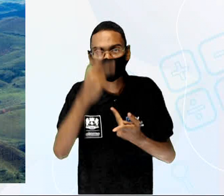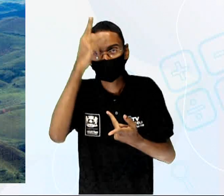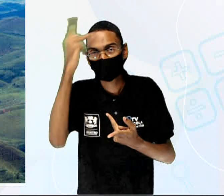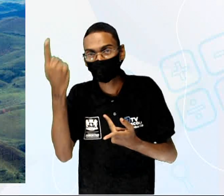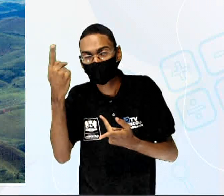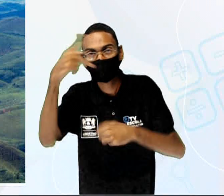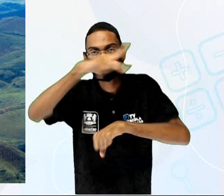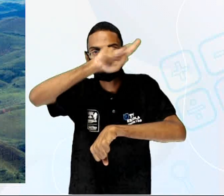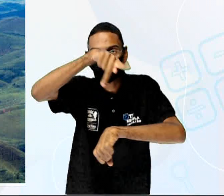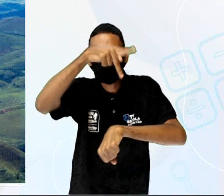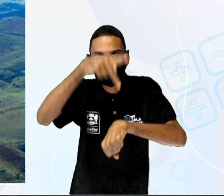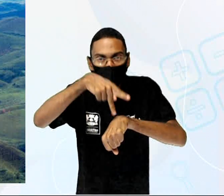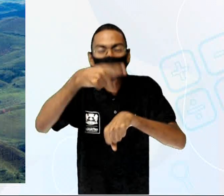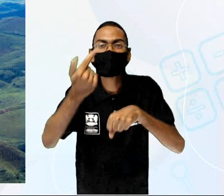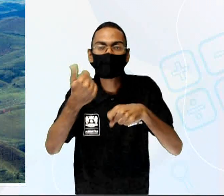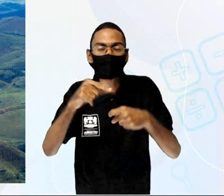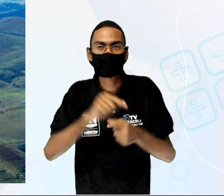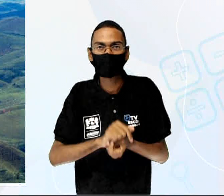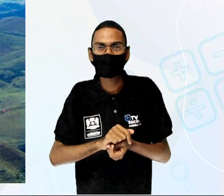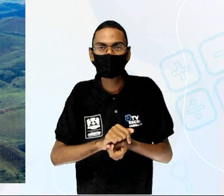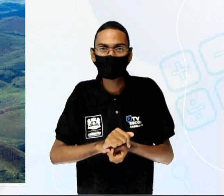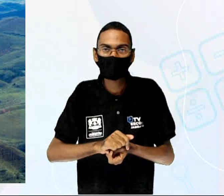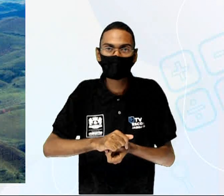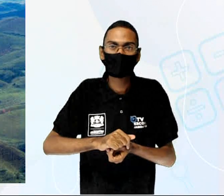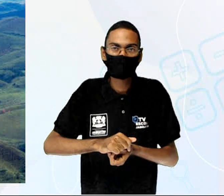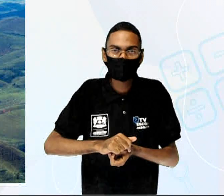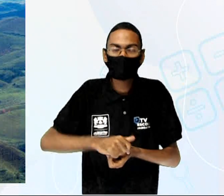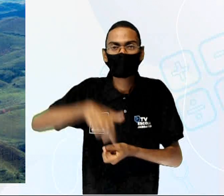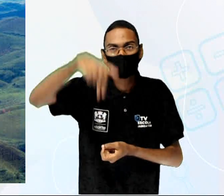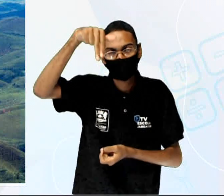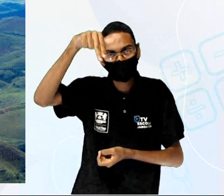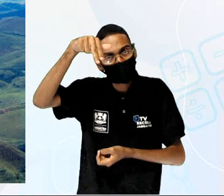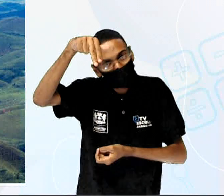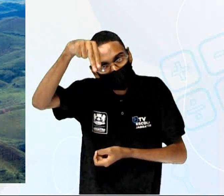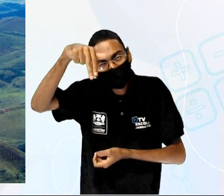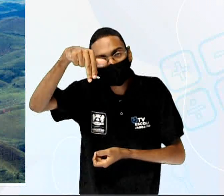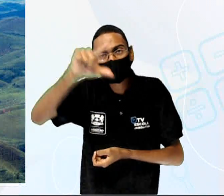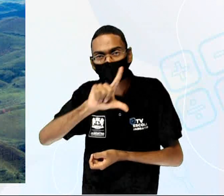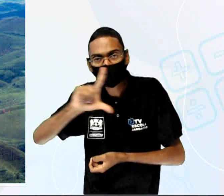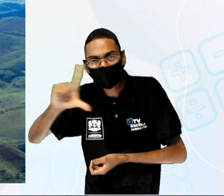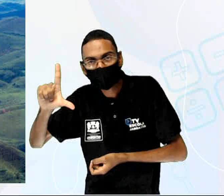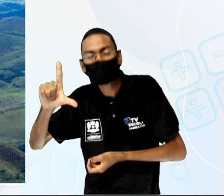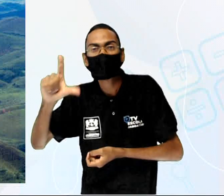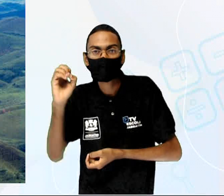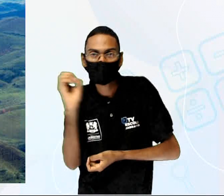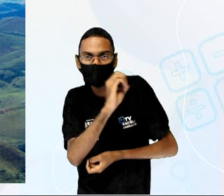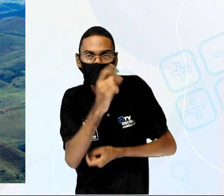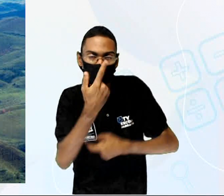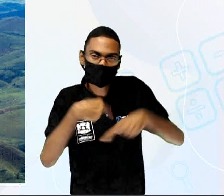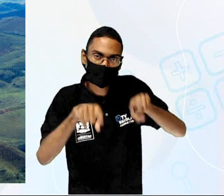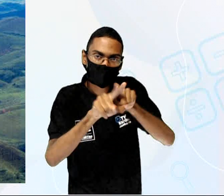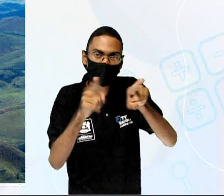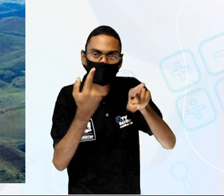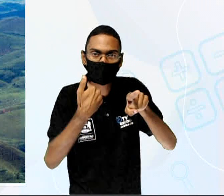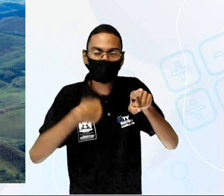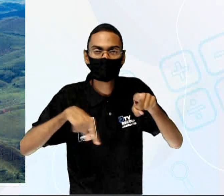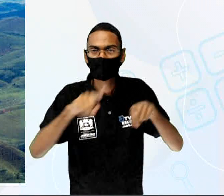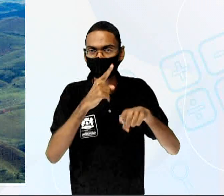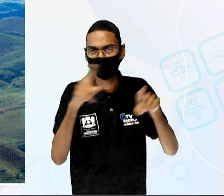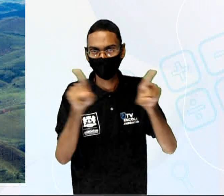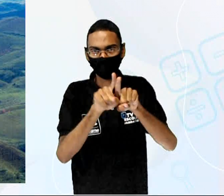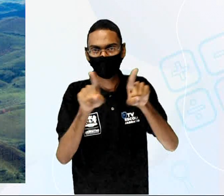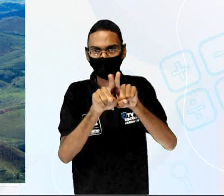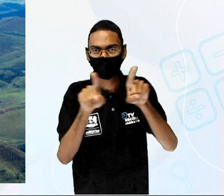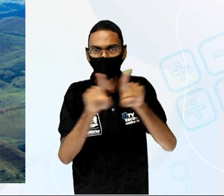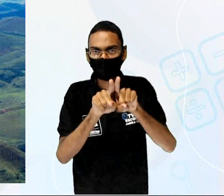imagens da Serra de Planaltos do Leste e do Sudeste, conhecido como mares de morro. Nós temos essa feição aqui também no nosso território, o território